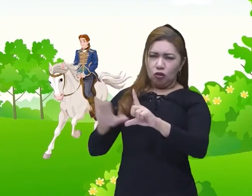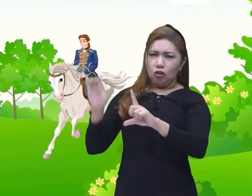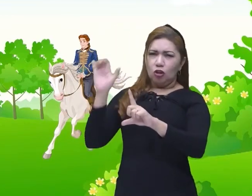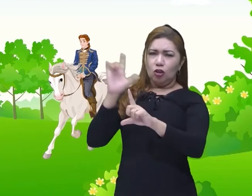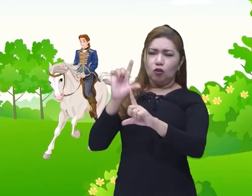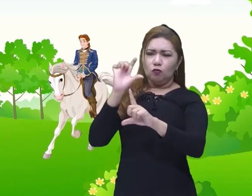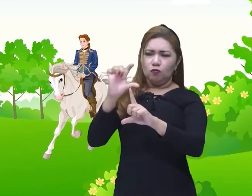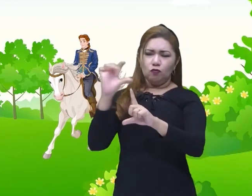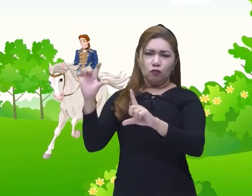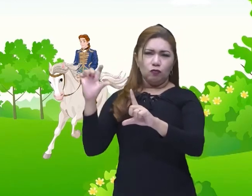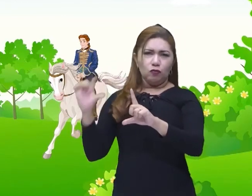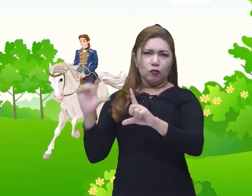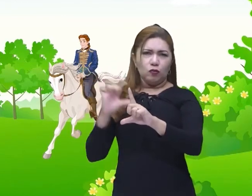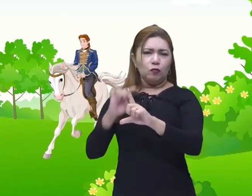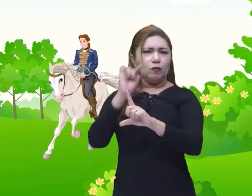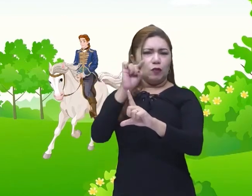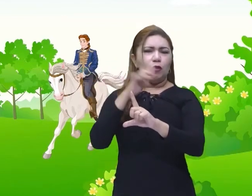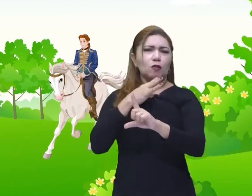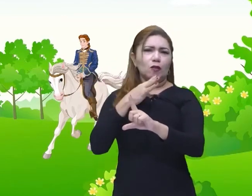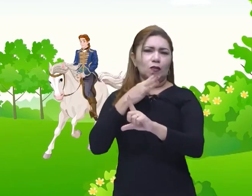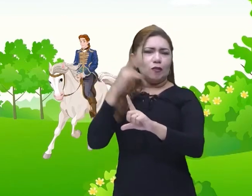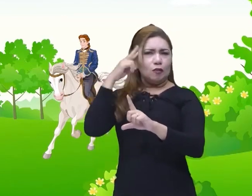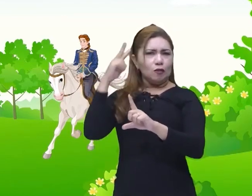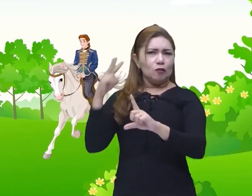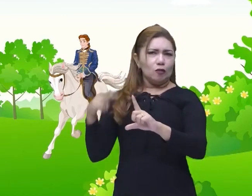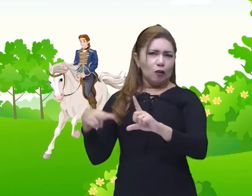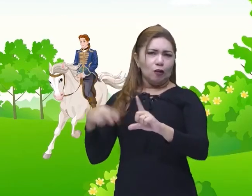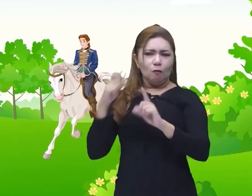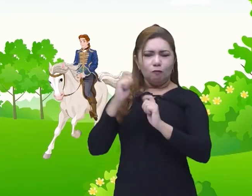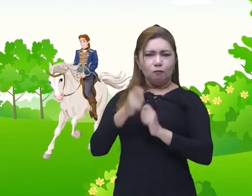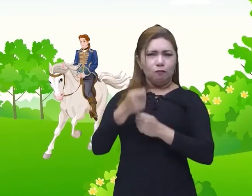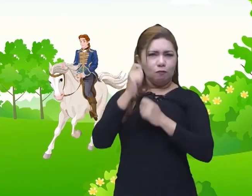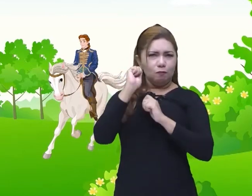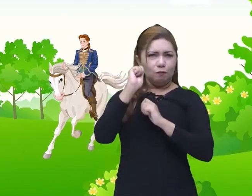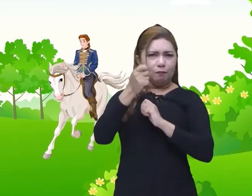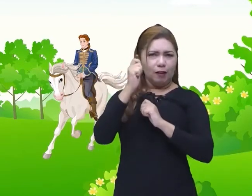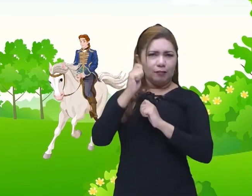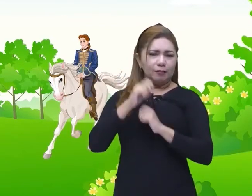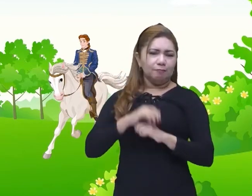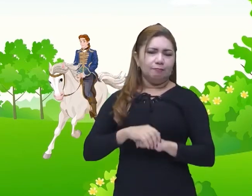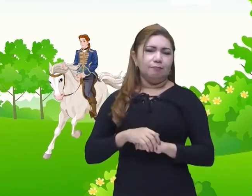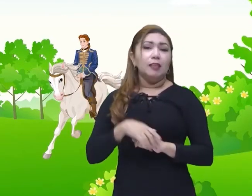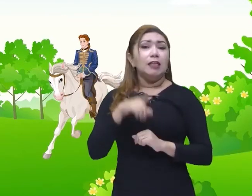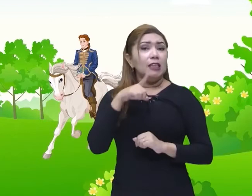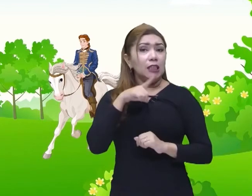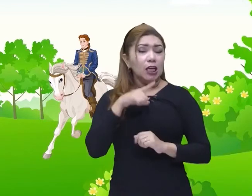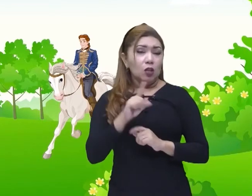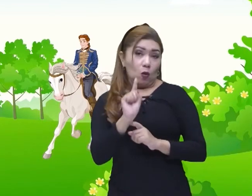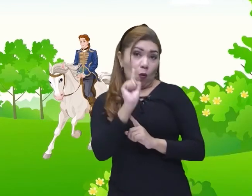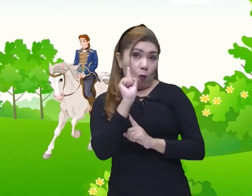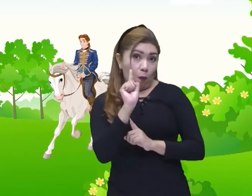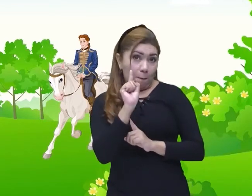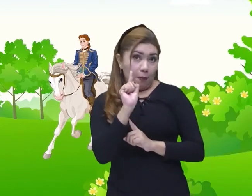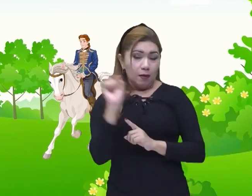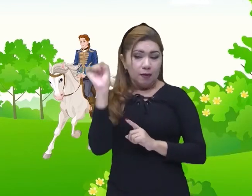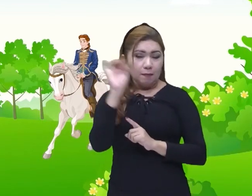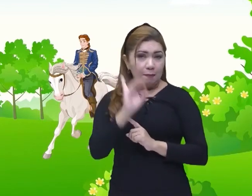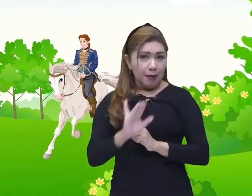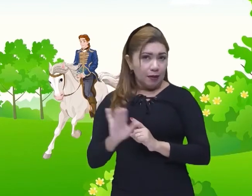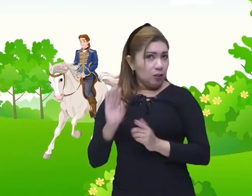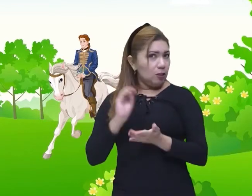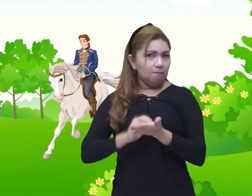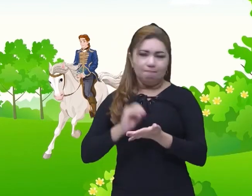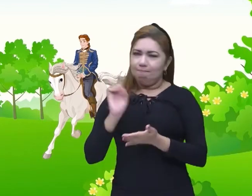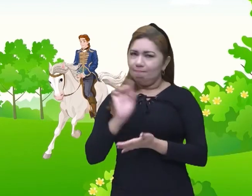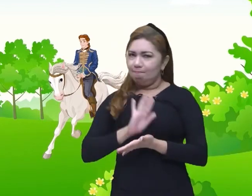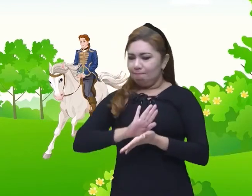as histórias de contos de fada. Nesse quadro tem uma figura que não faz parte deste conto. E você vai me dizer qual